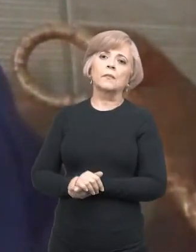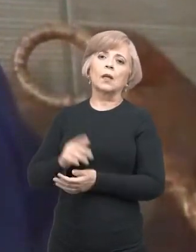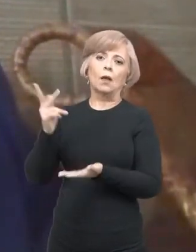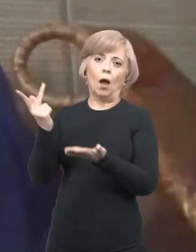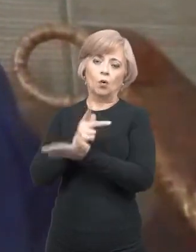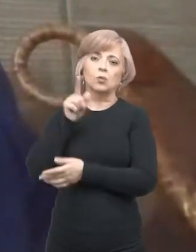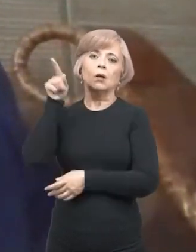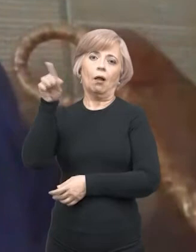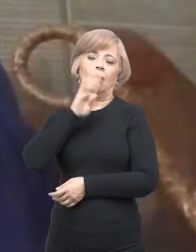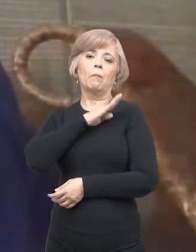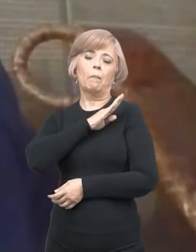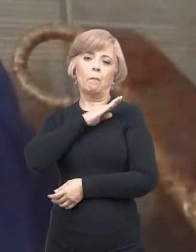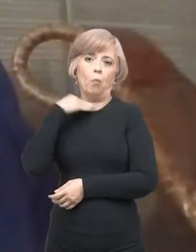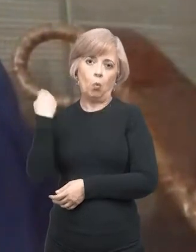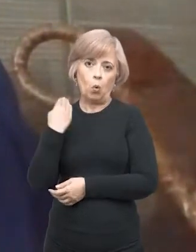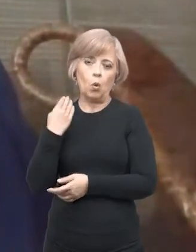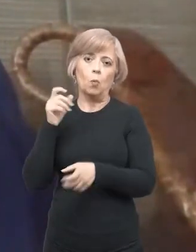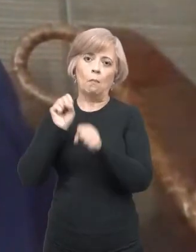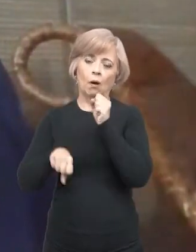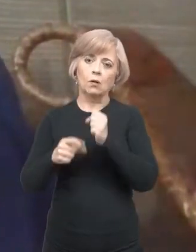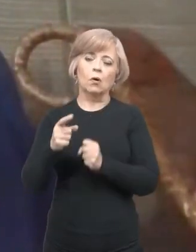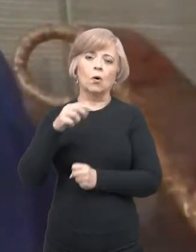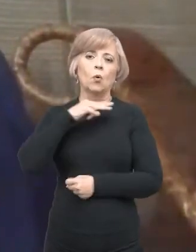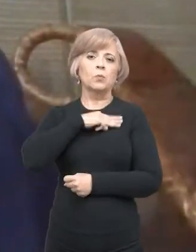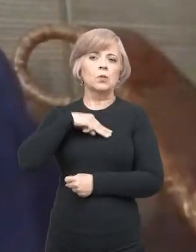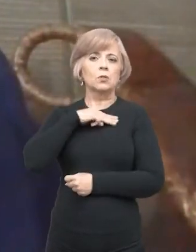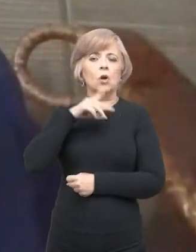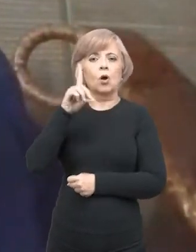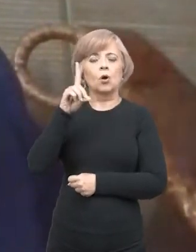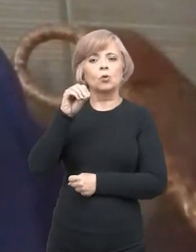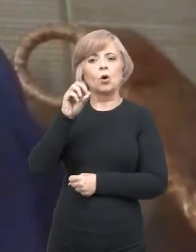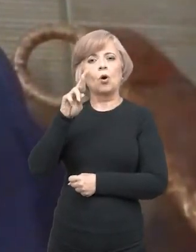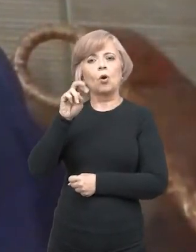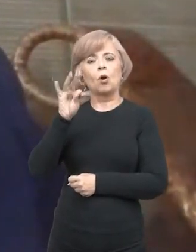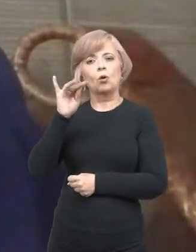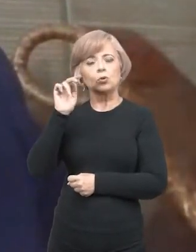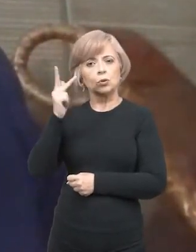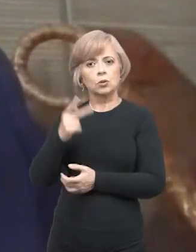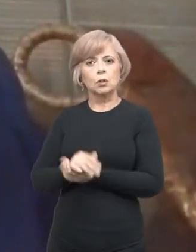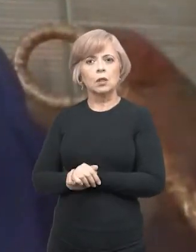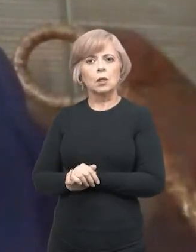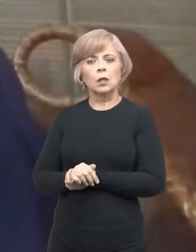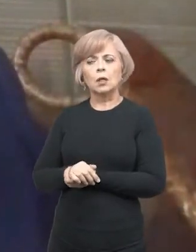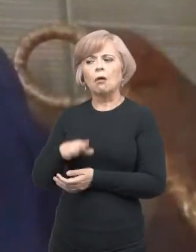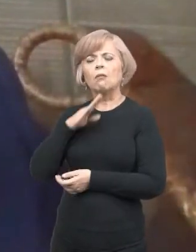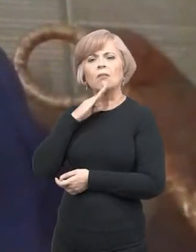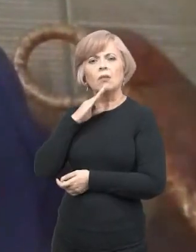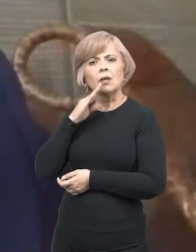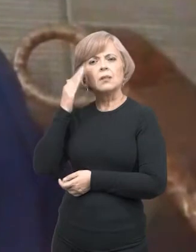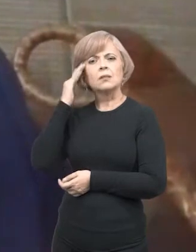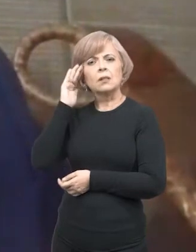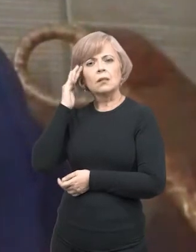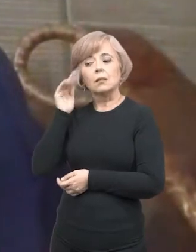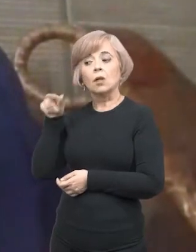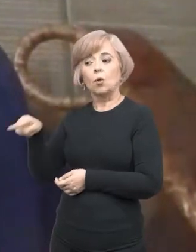que foi assassinada, e que se reconheceu que as atividades de investigação